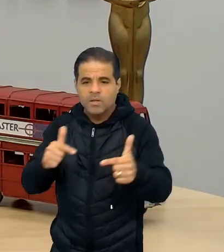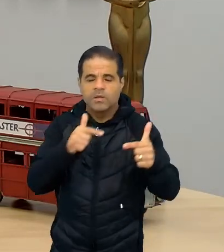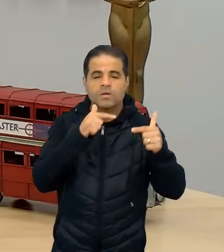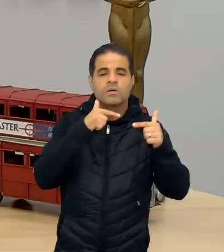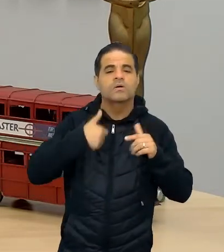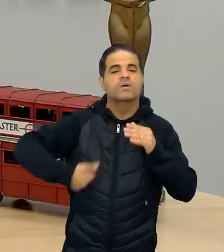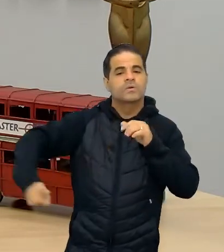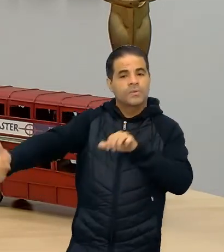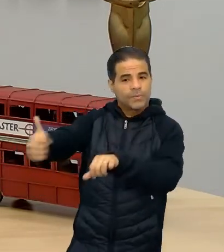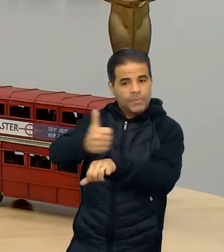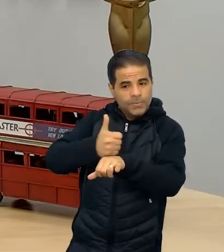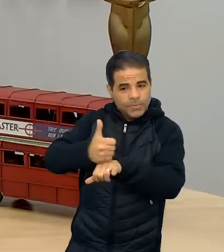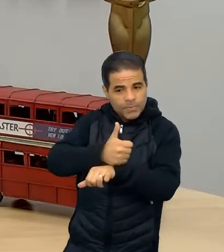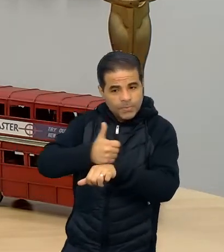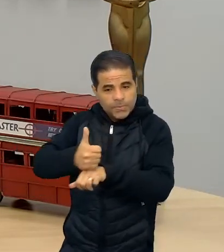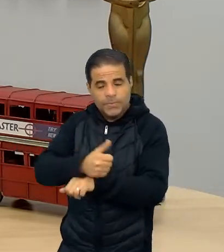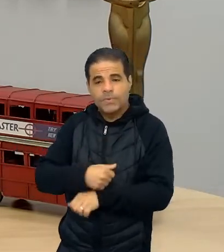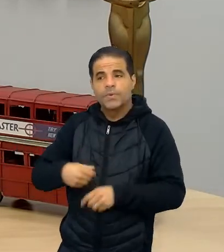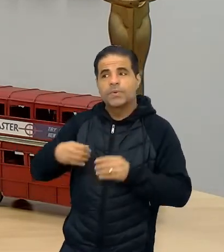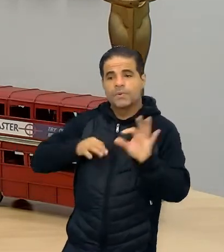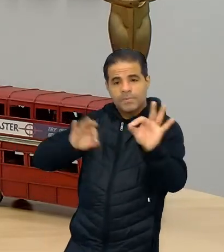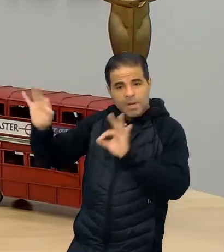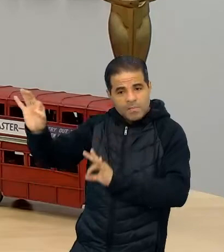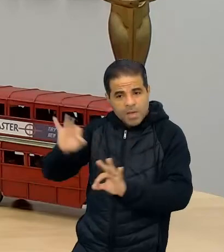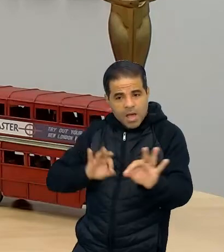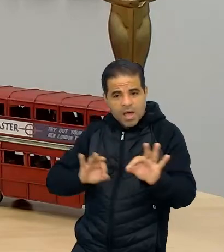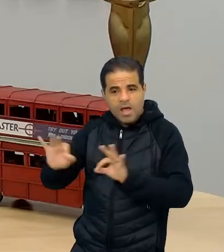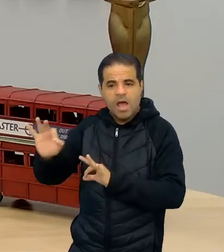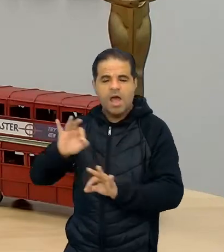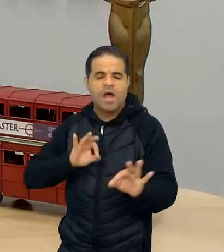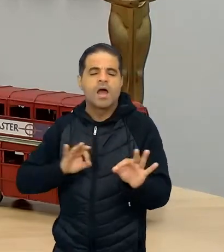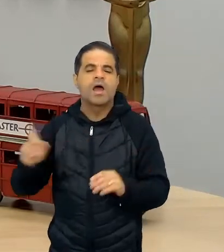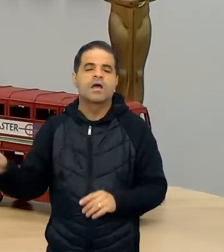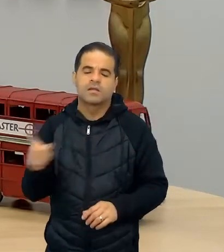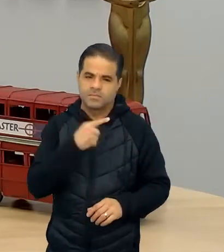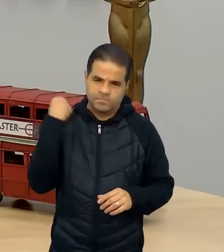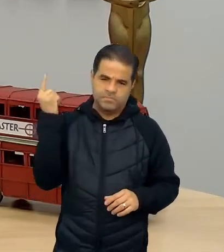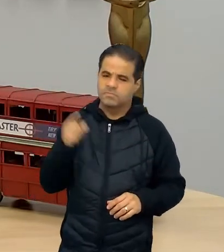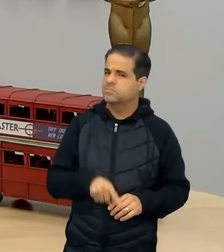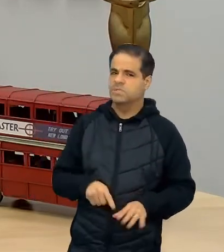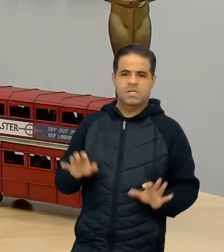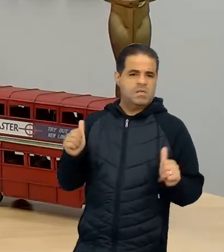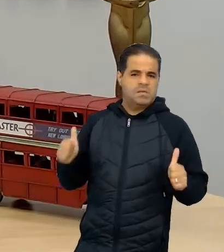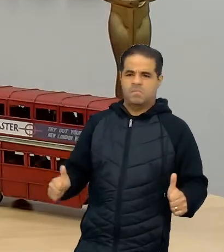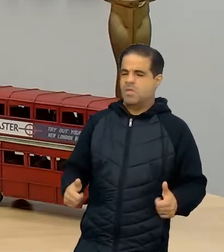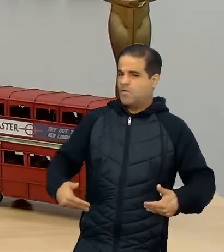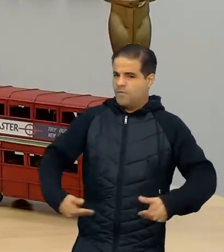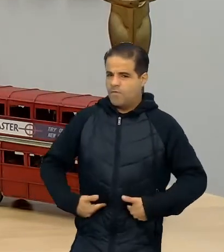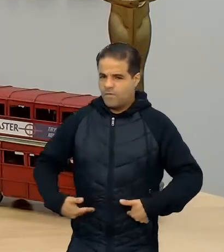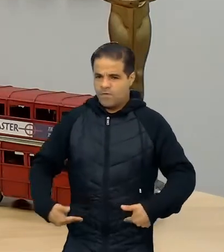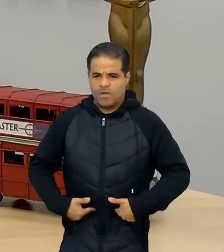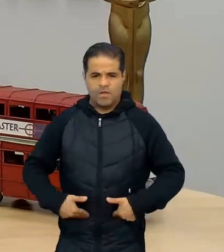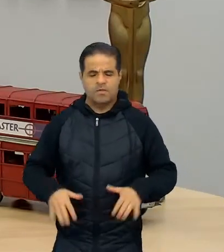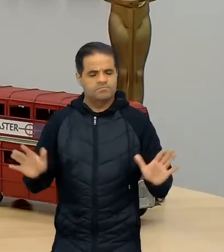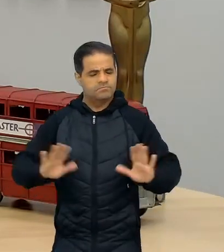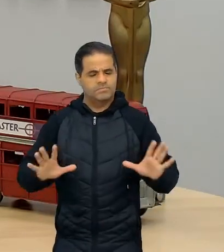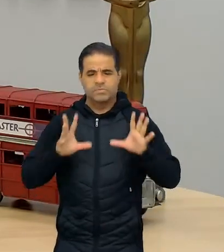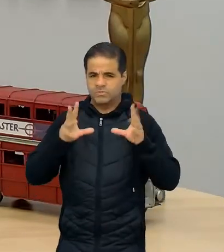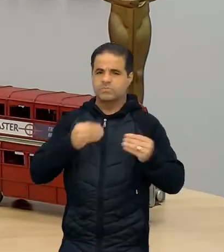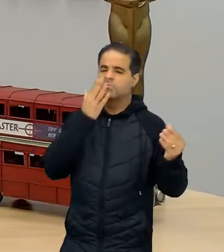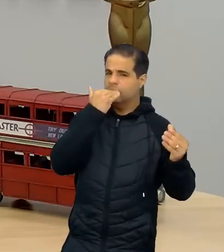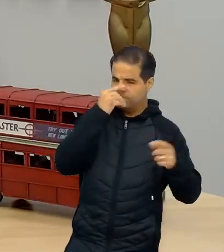o profissional que nos prepara, com o nosso preparador físico. Então, assim, não passamos fome aí, é toda uma